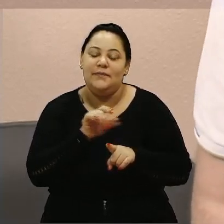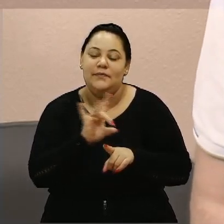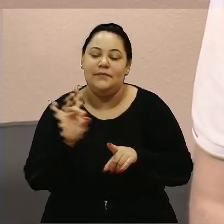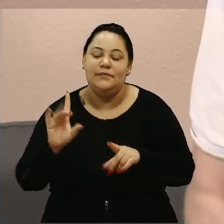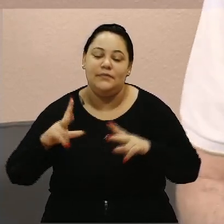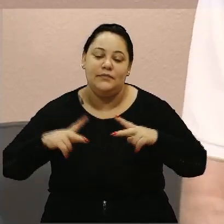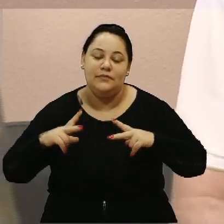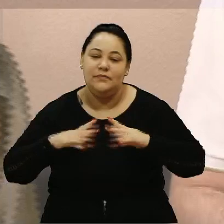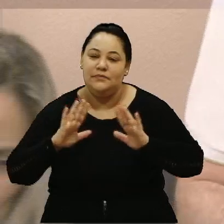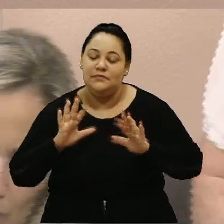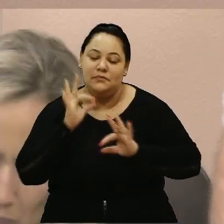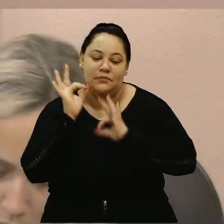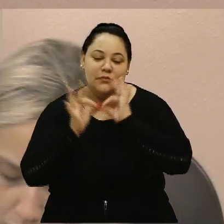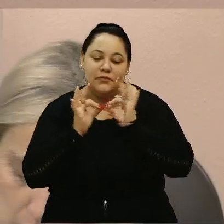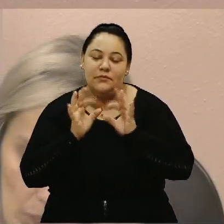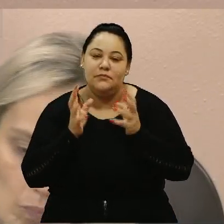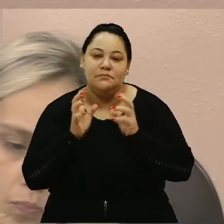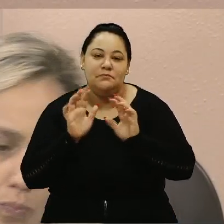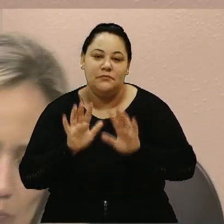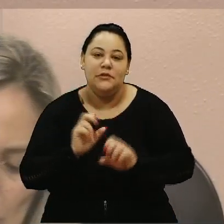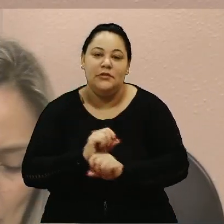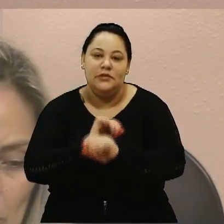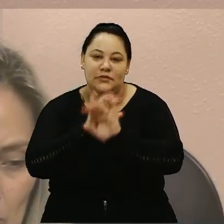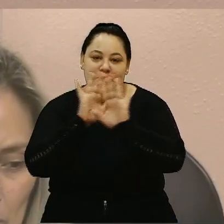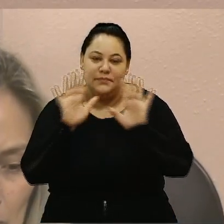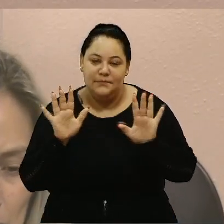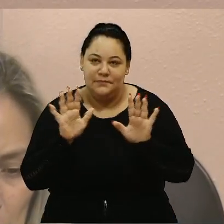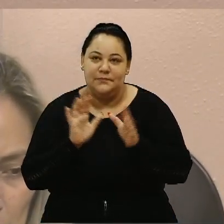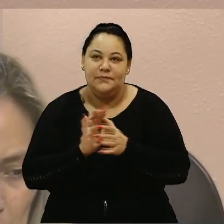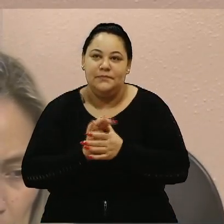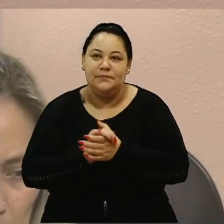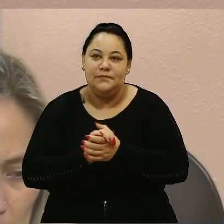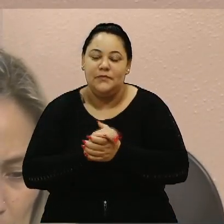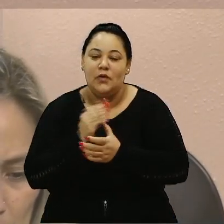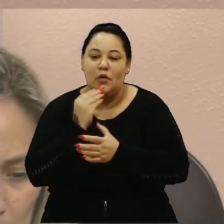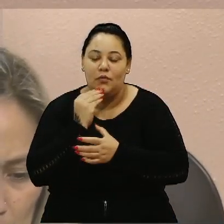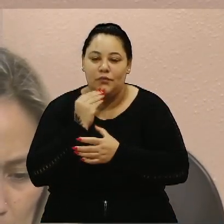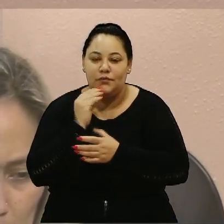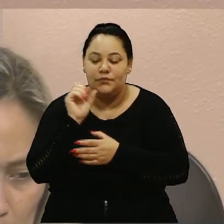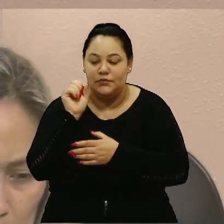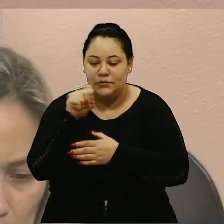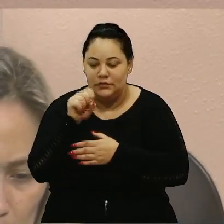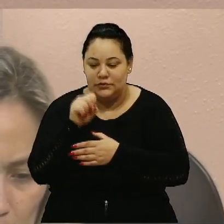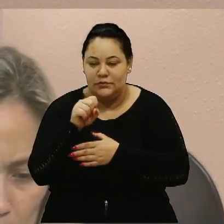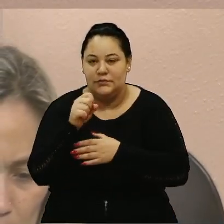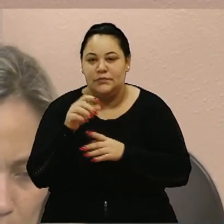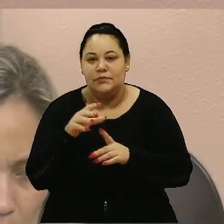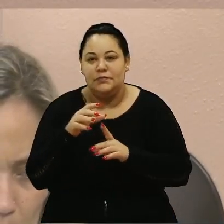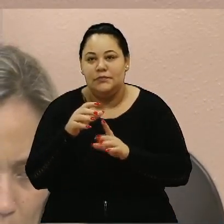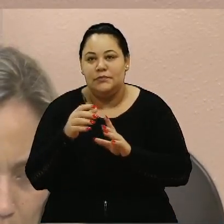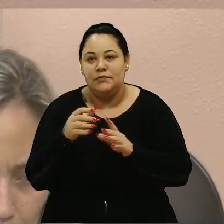alguns apontamentos claros quanto a essa situação. Voto, obviamente, sim, a moção de contrariedade, presidente.